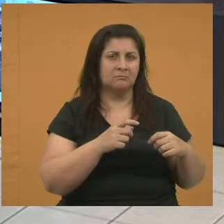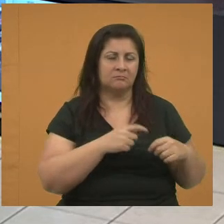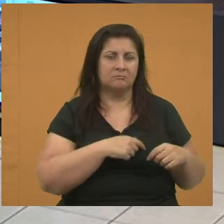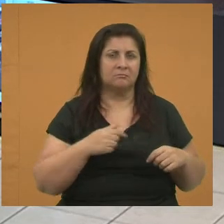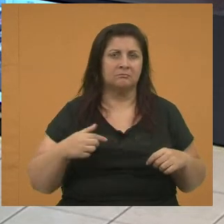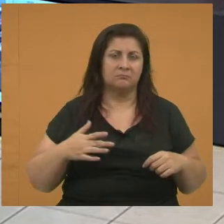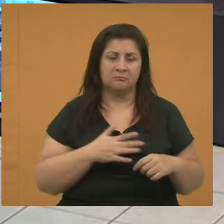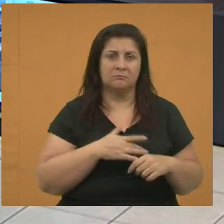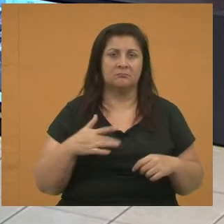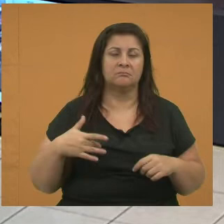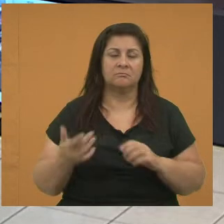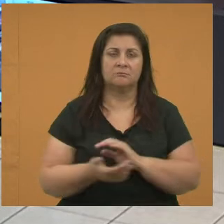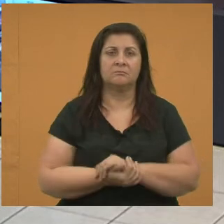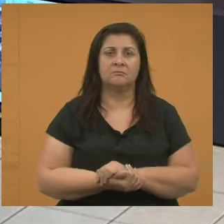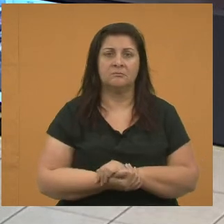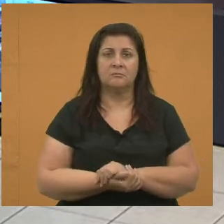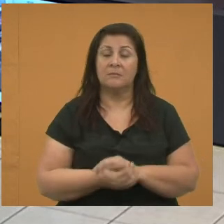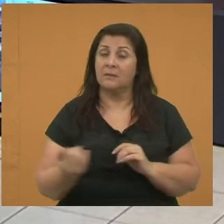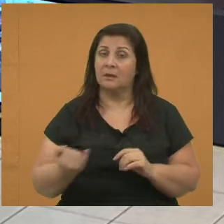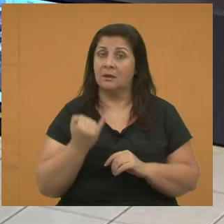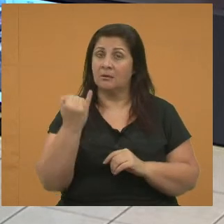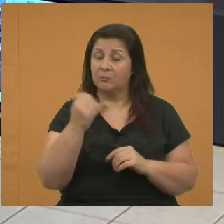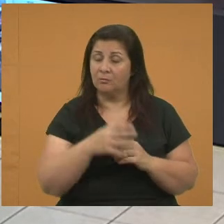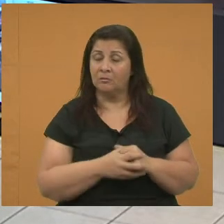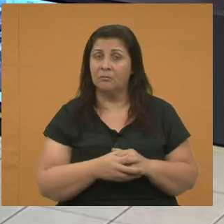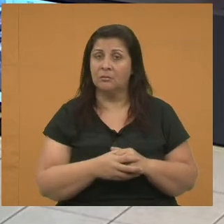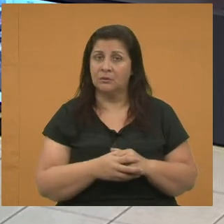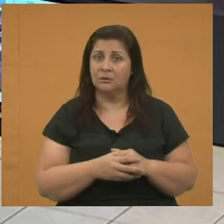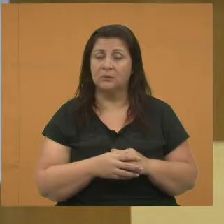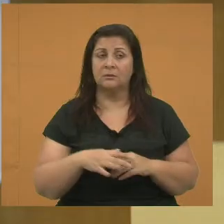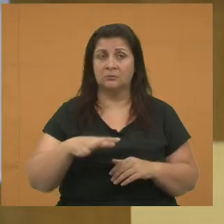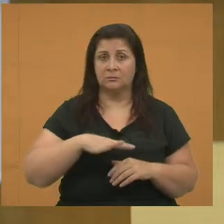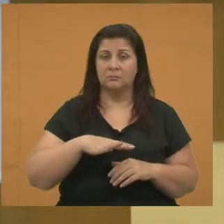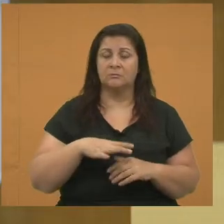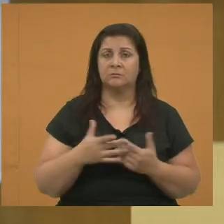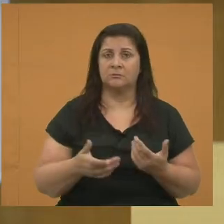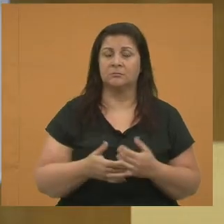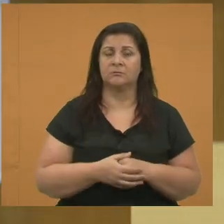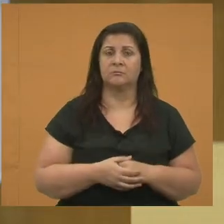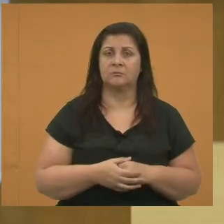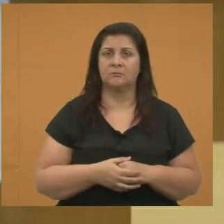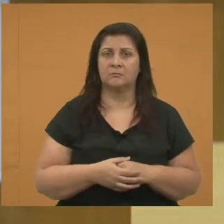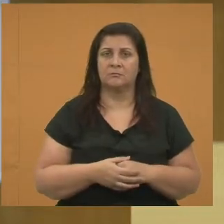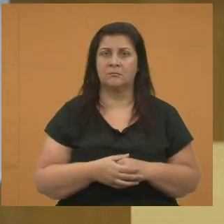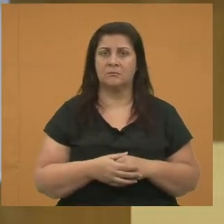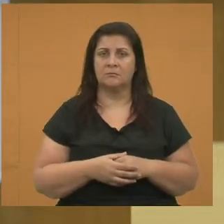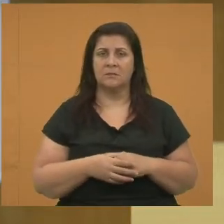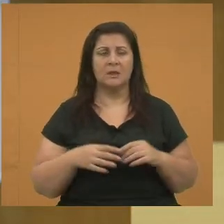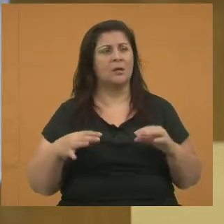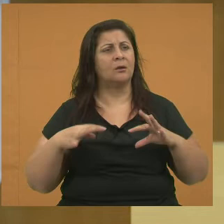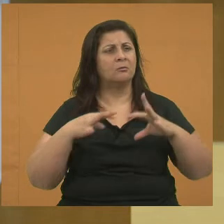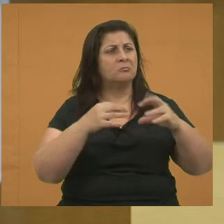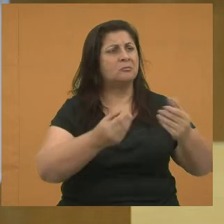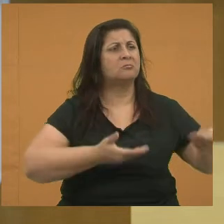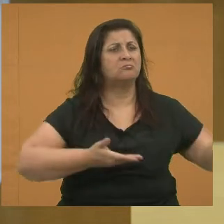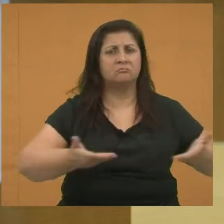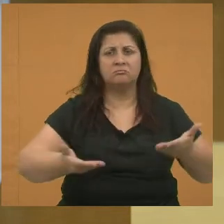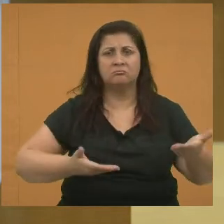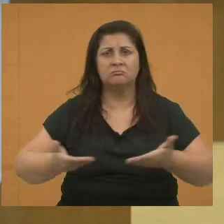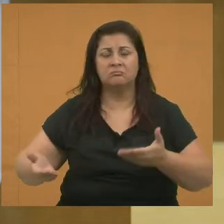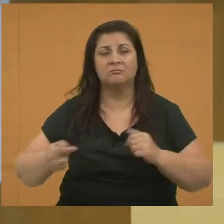importante na formação de uma sociedade, na formação de uma cidade, nós temos todas essas prestações de